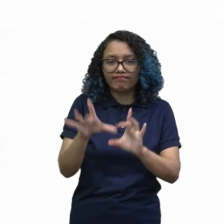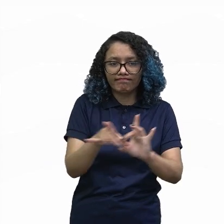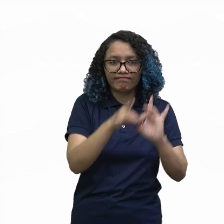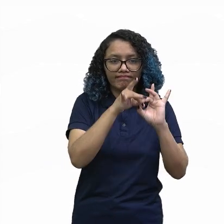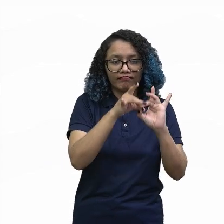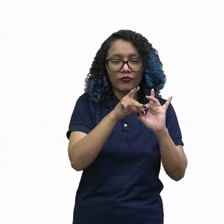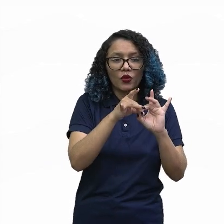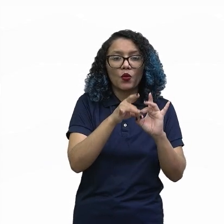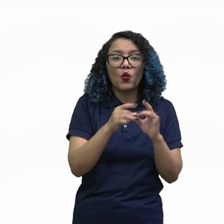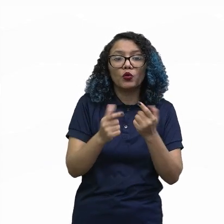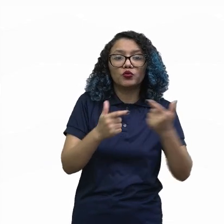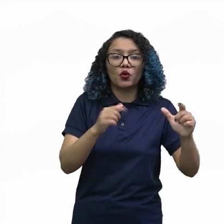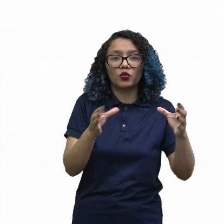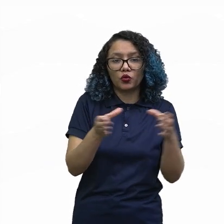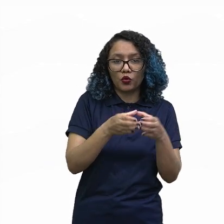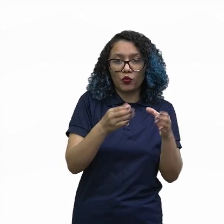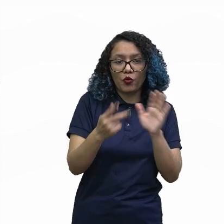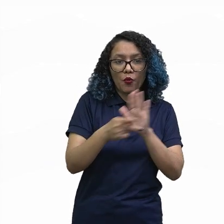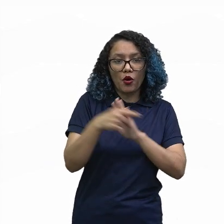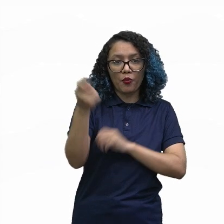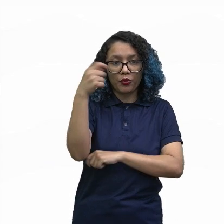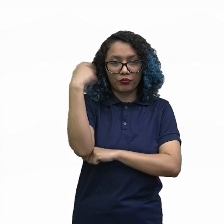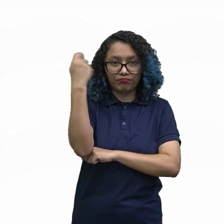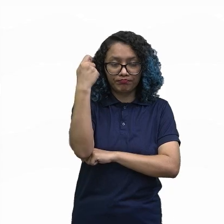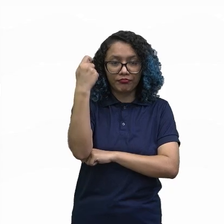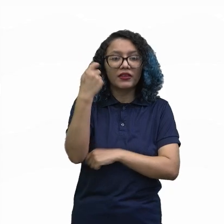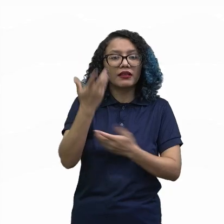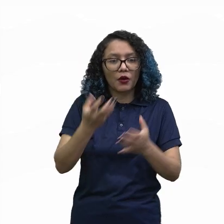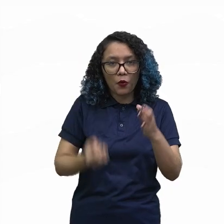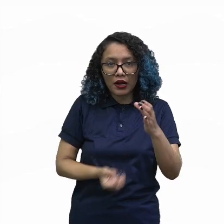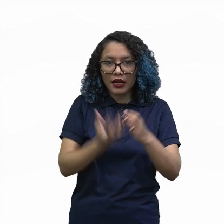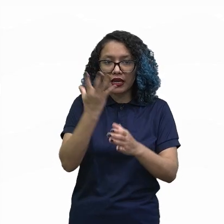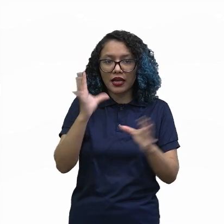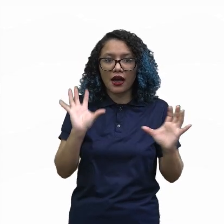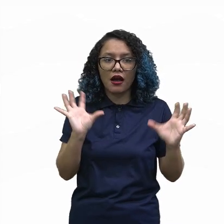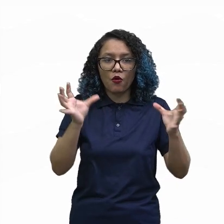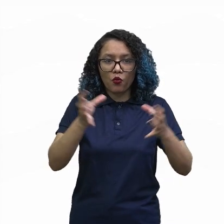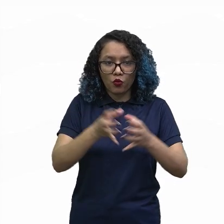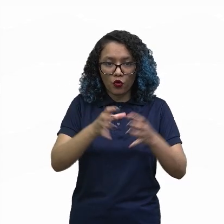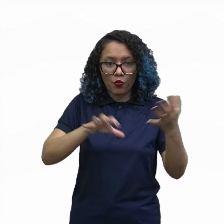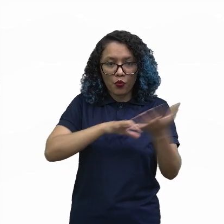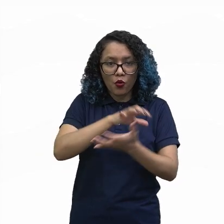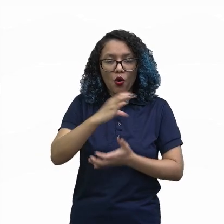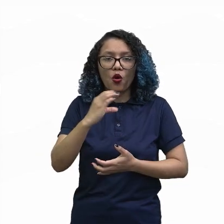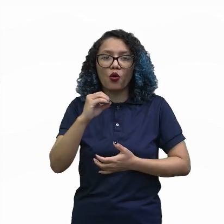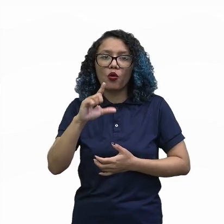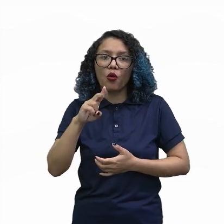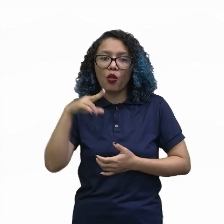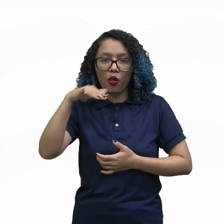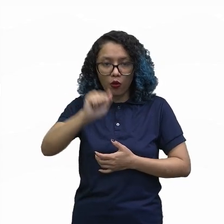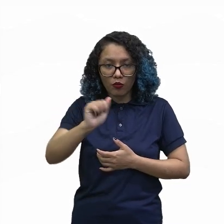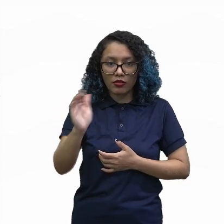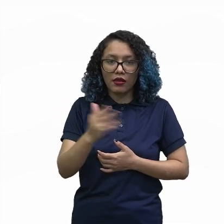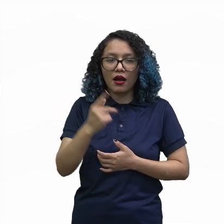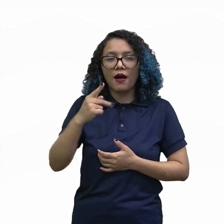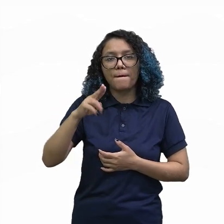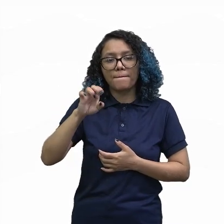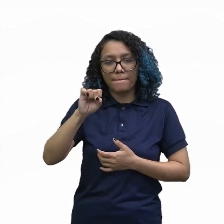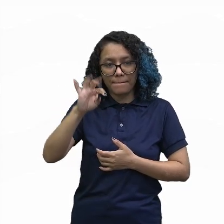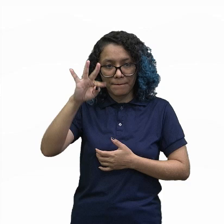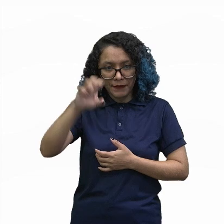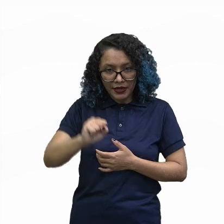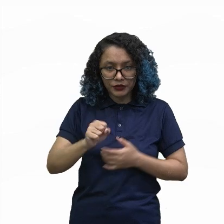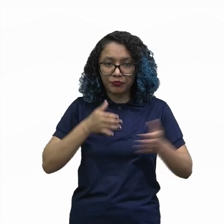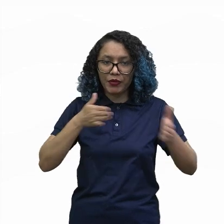aí a gente vai ter, né, a formação da Coluna Prestes, que ela funcionou entre